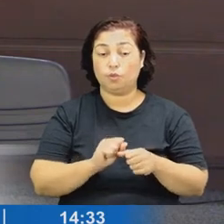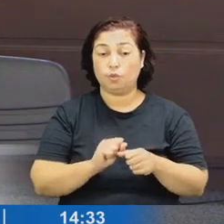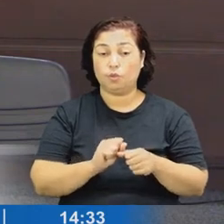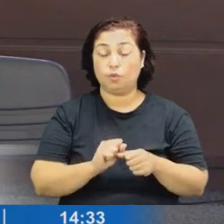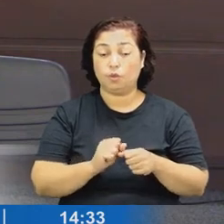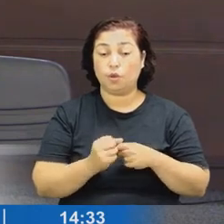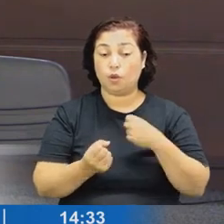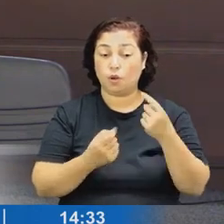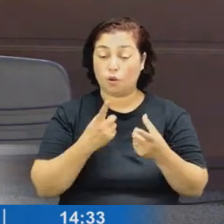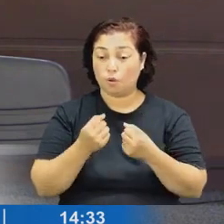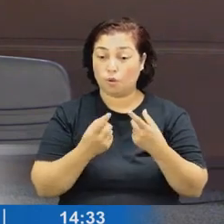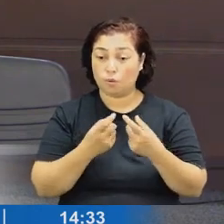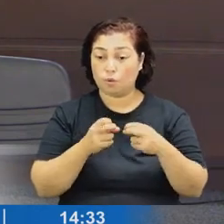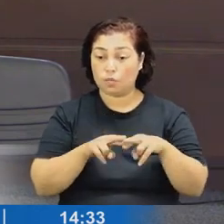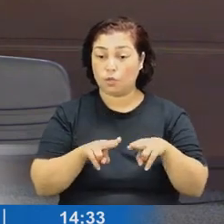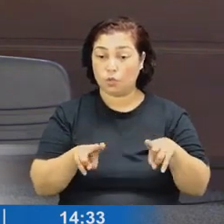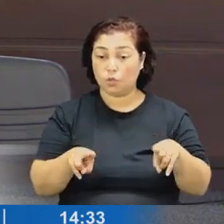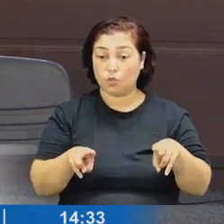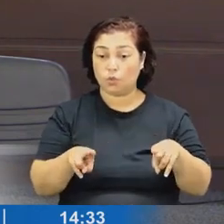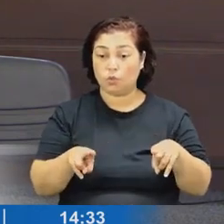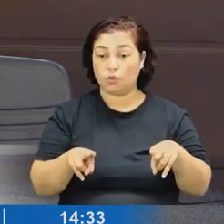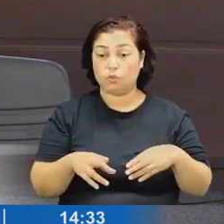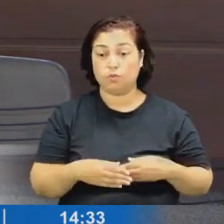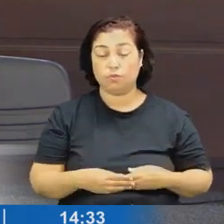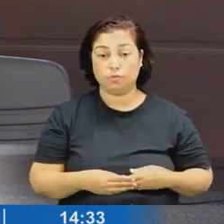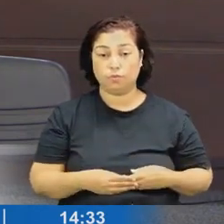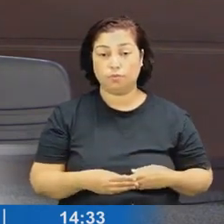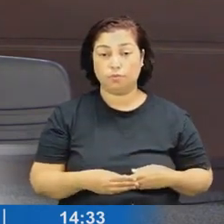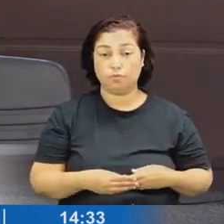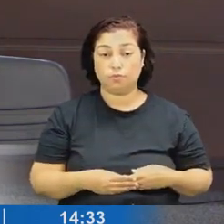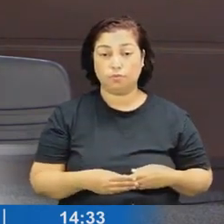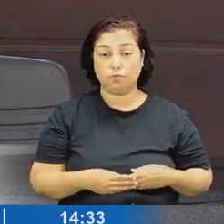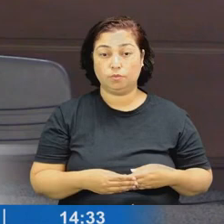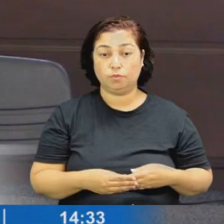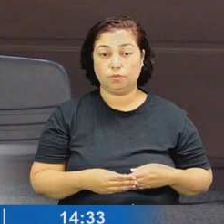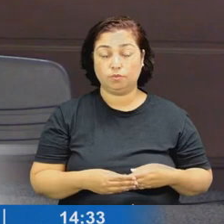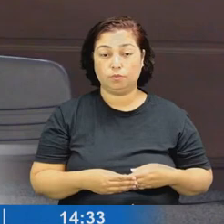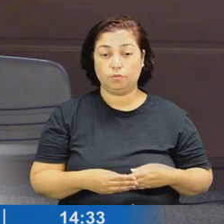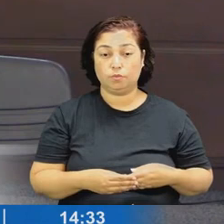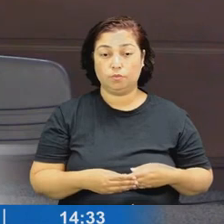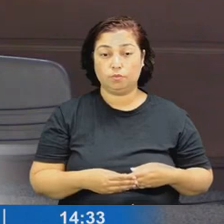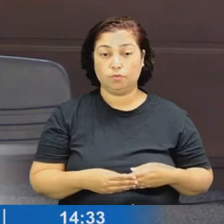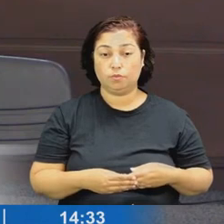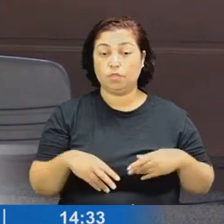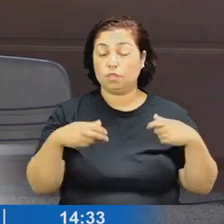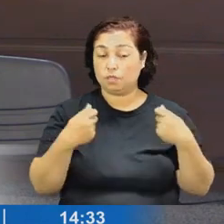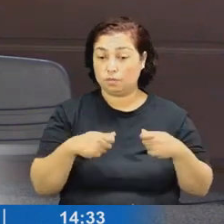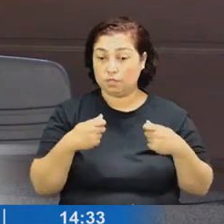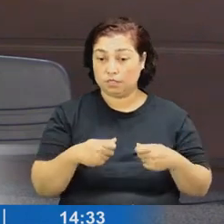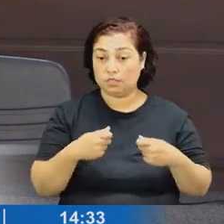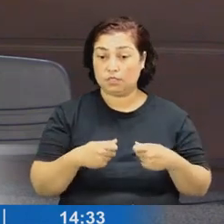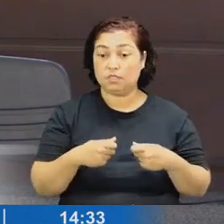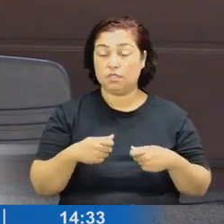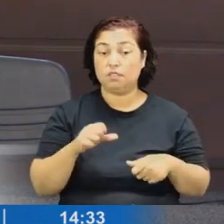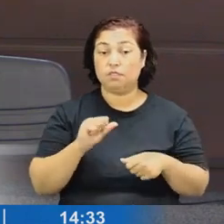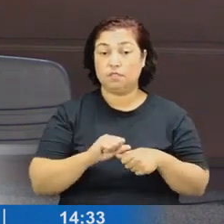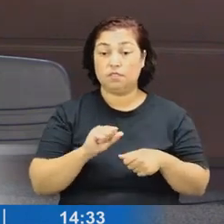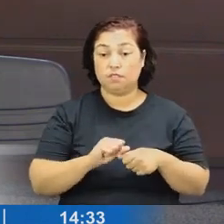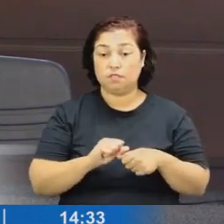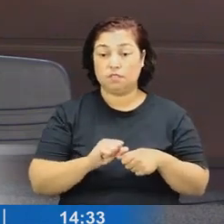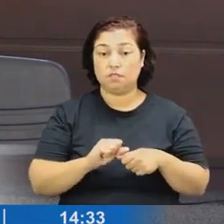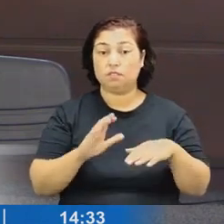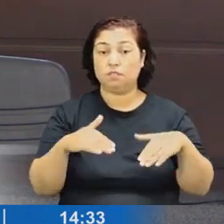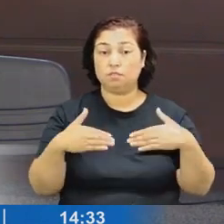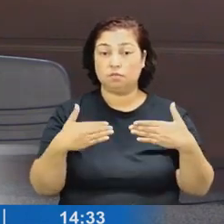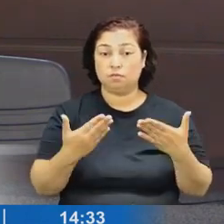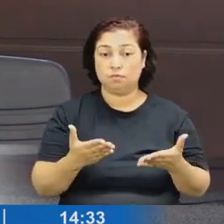coisas que é uma imposição ditatorial e tirânica mesmo que a internet obriga a gente a fazer hoje então